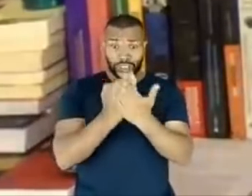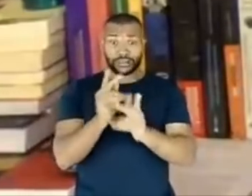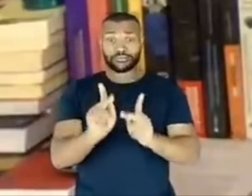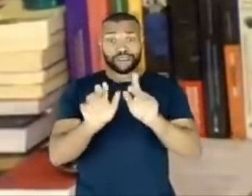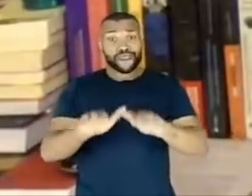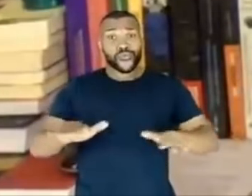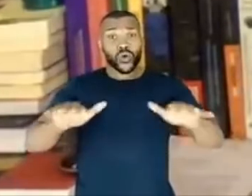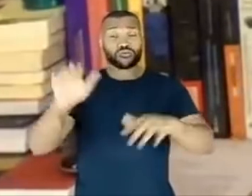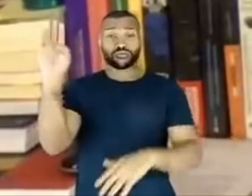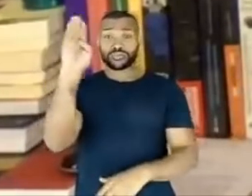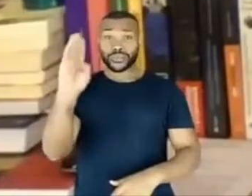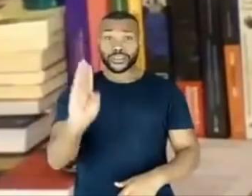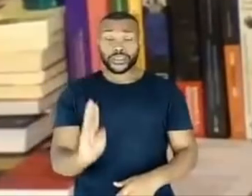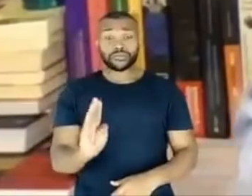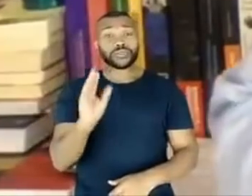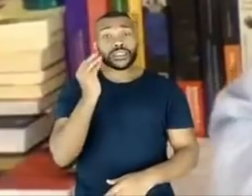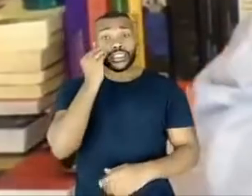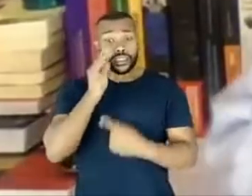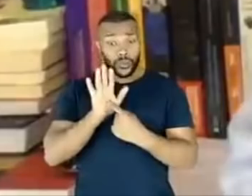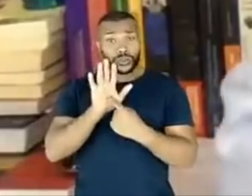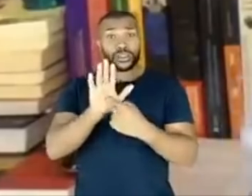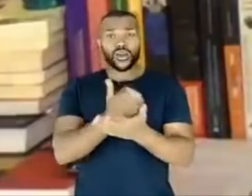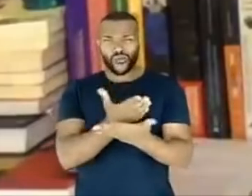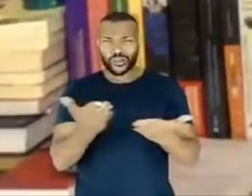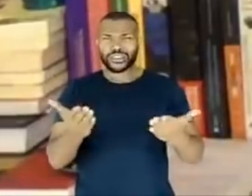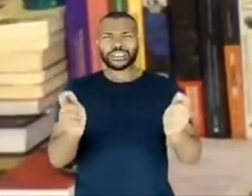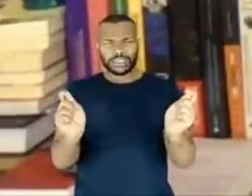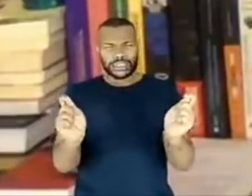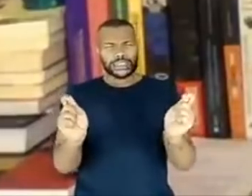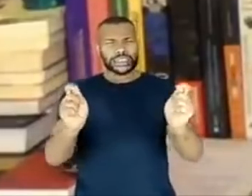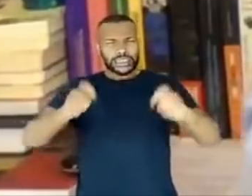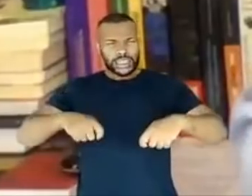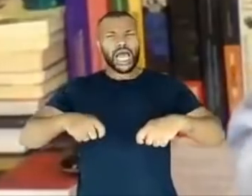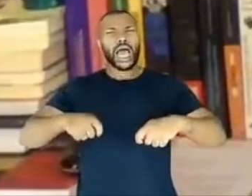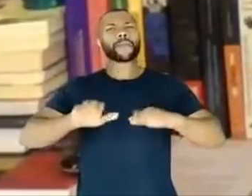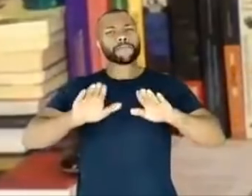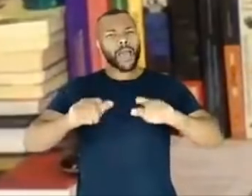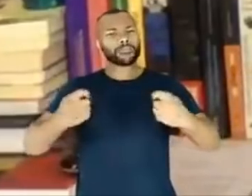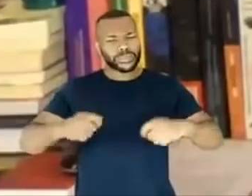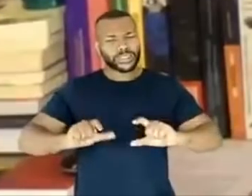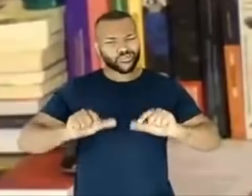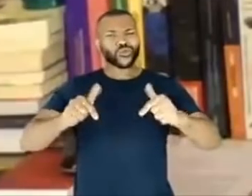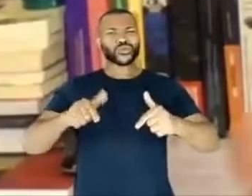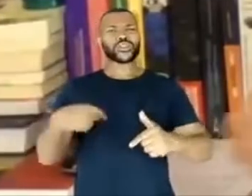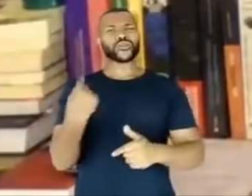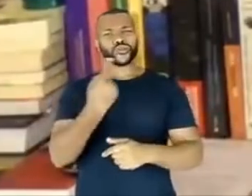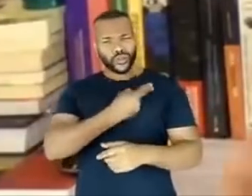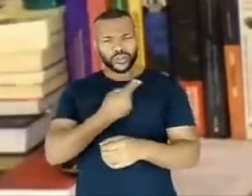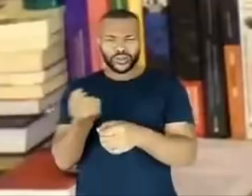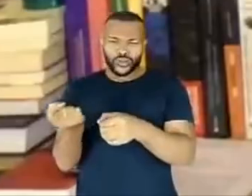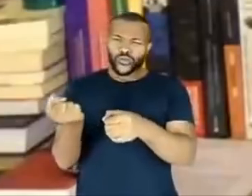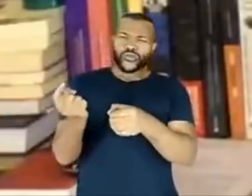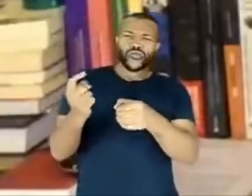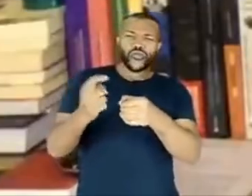tentar mostrar ao povo brasileiro que é possível e somente com muita luta a gente recuperar aquilo que o povo